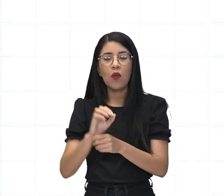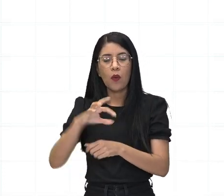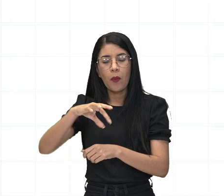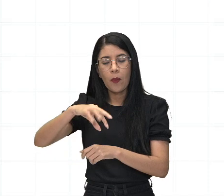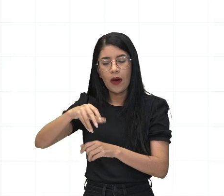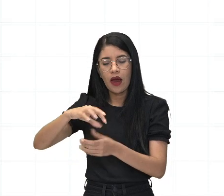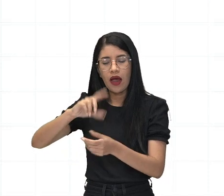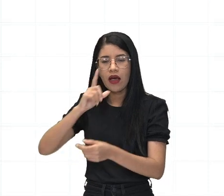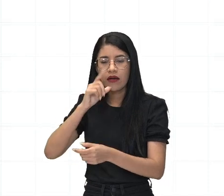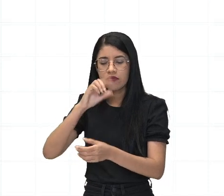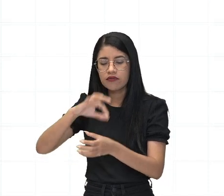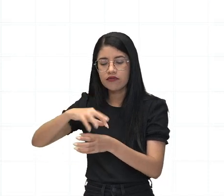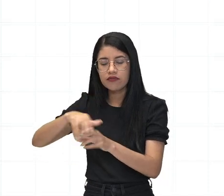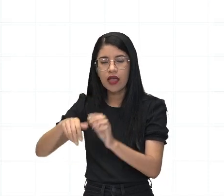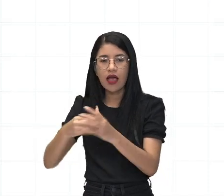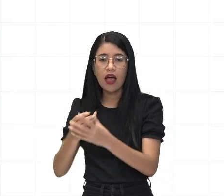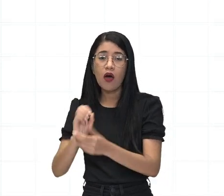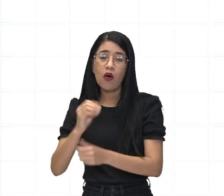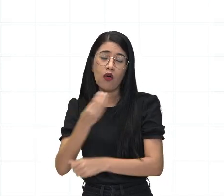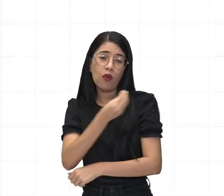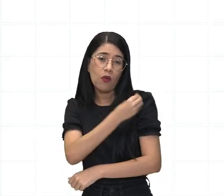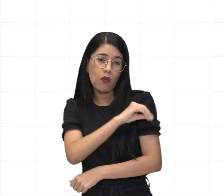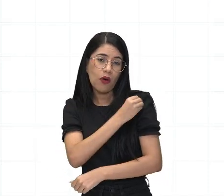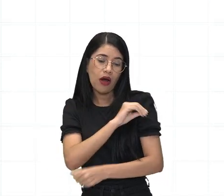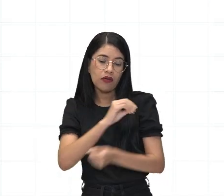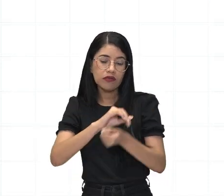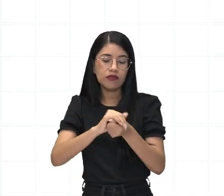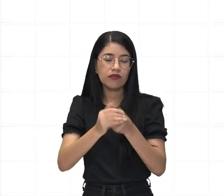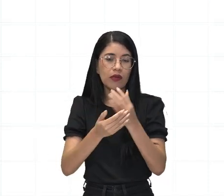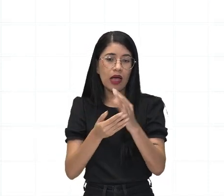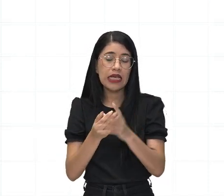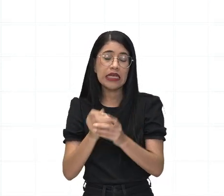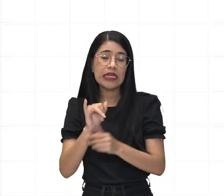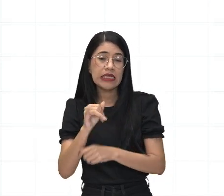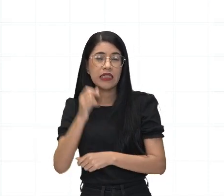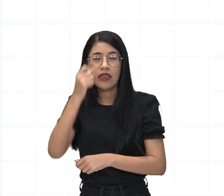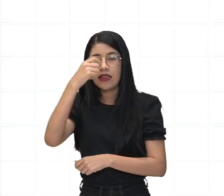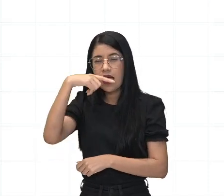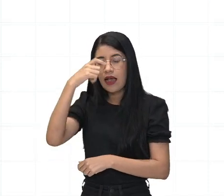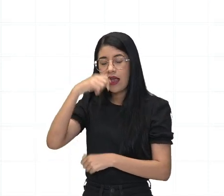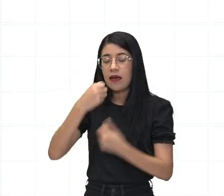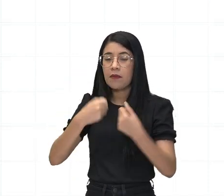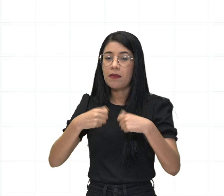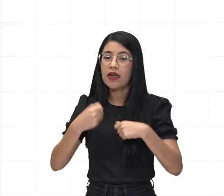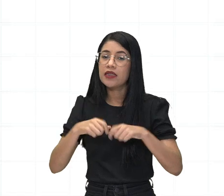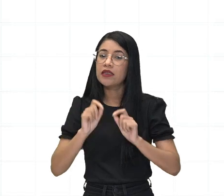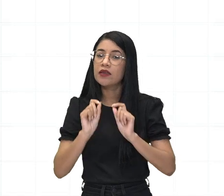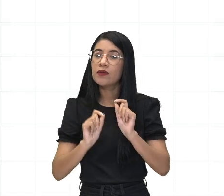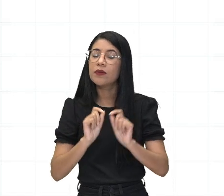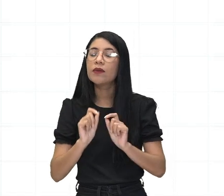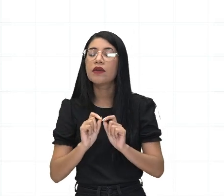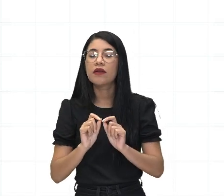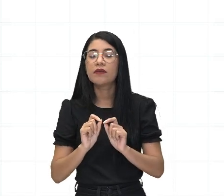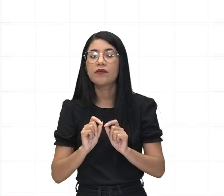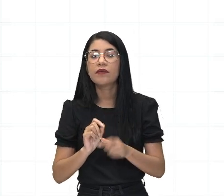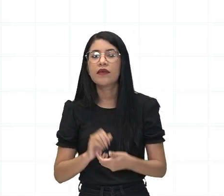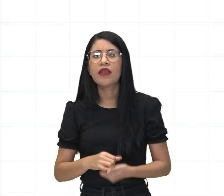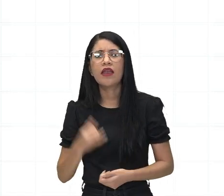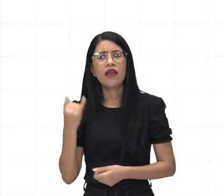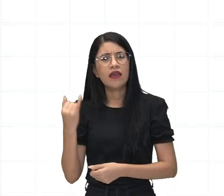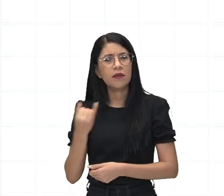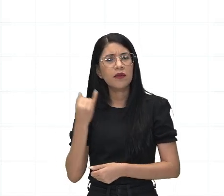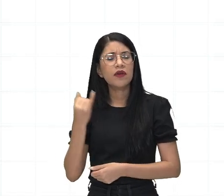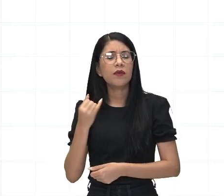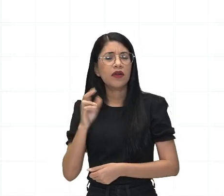casa, é álcool e gel. E sempre que estiver gripado, hoje em dia, você deve, como é fundamental